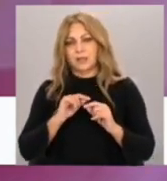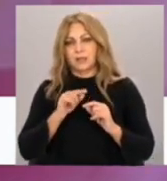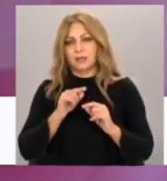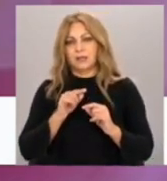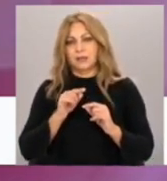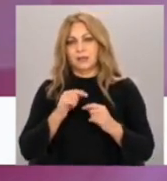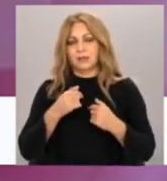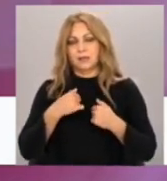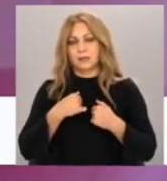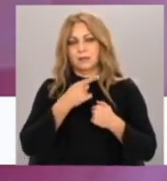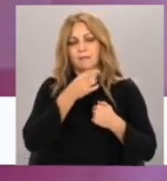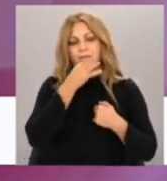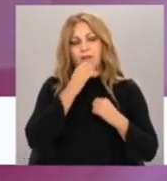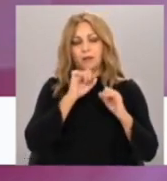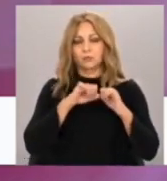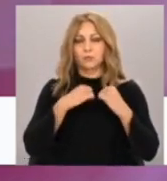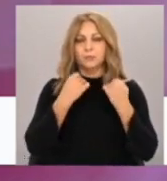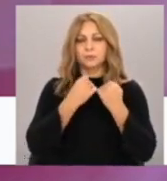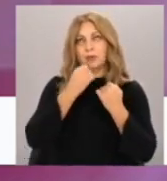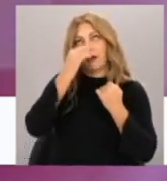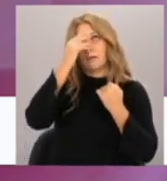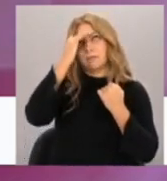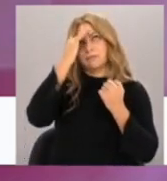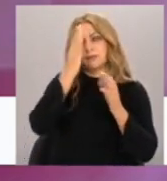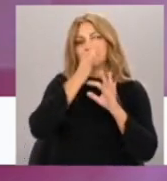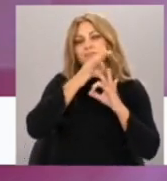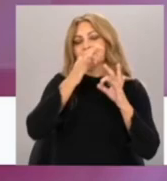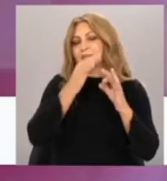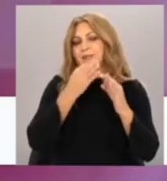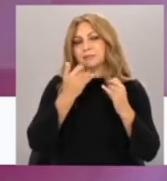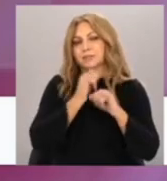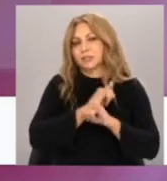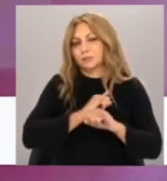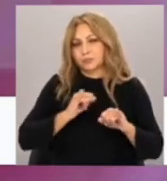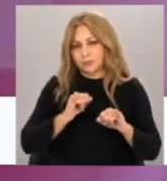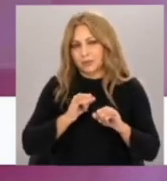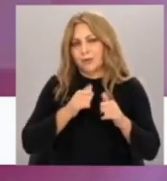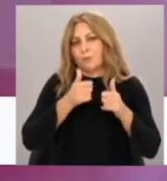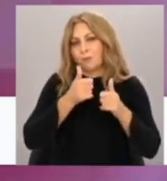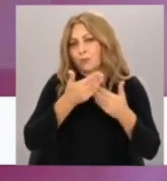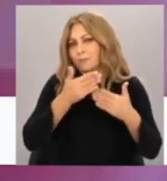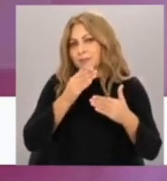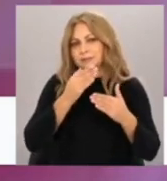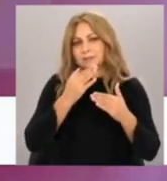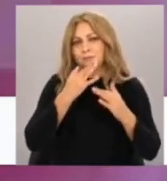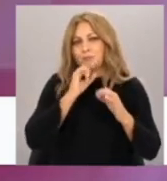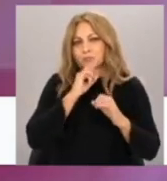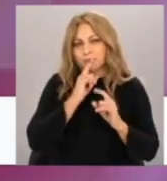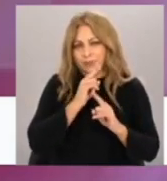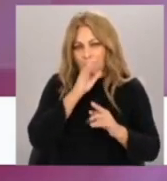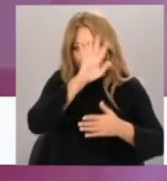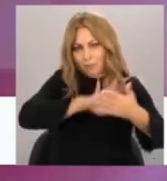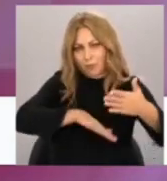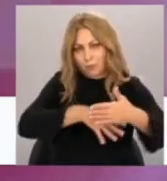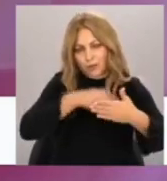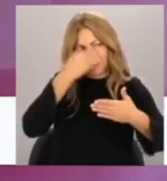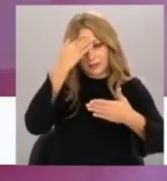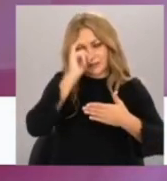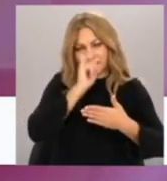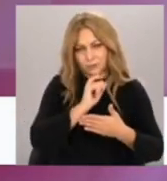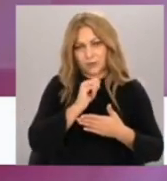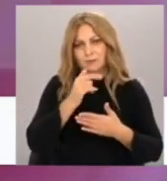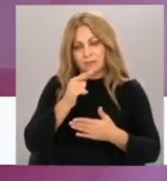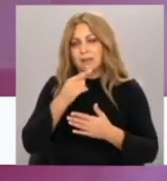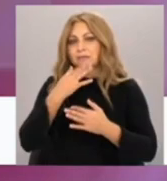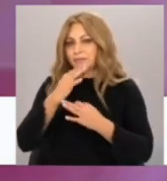sociedade que ele tem que cuidar como tópica eventualmente agradável mas poética é a frente daquilo que são as necessidades prementes